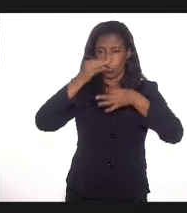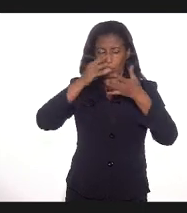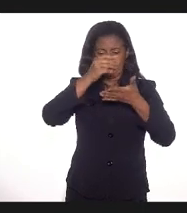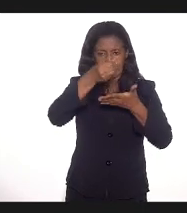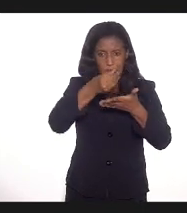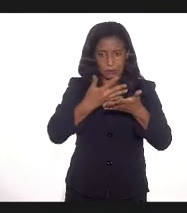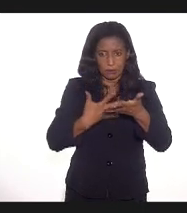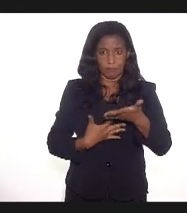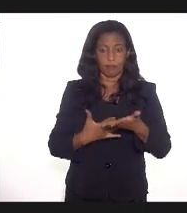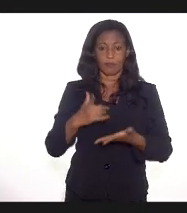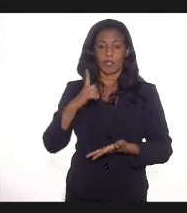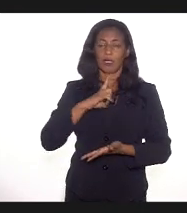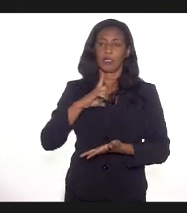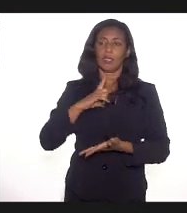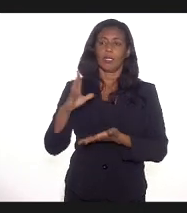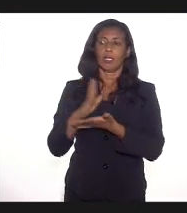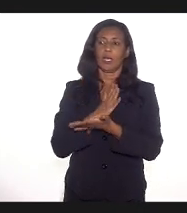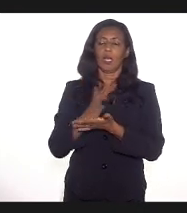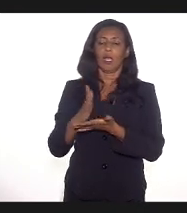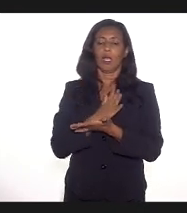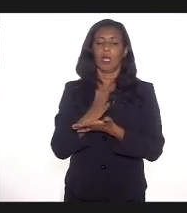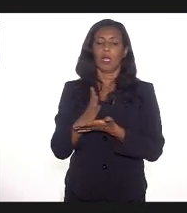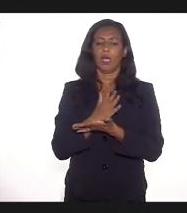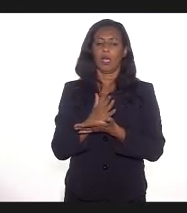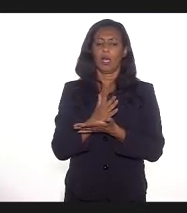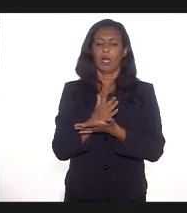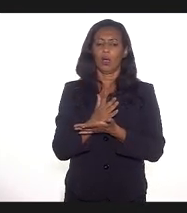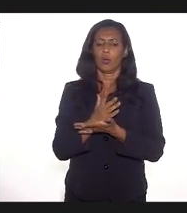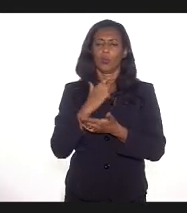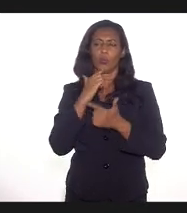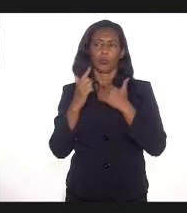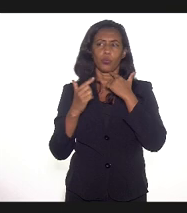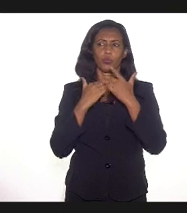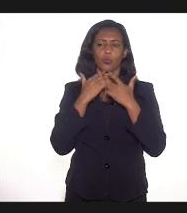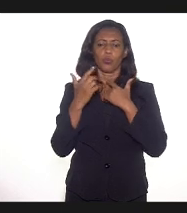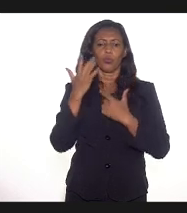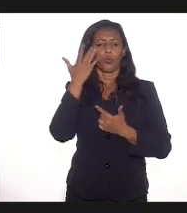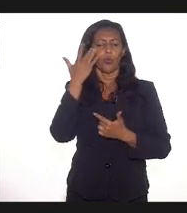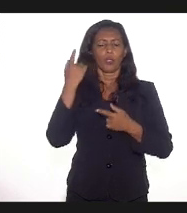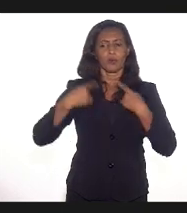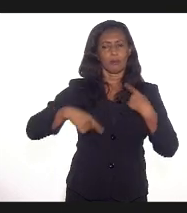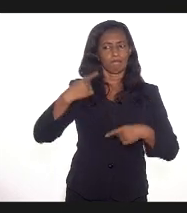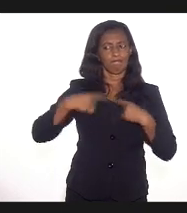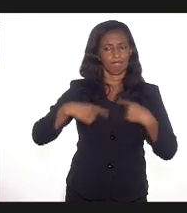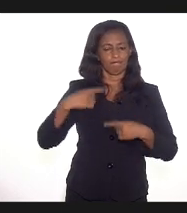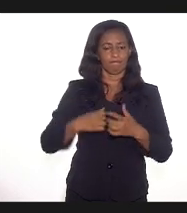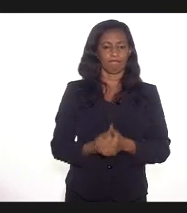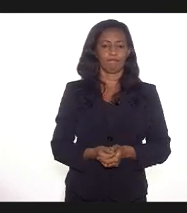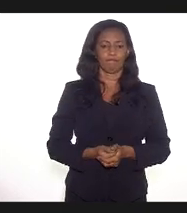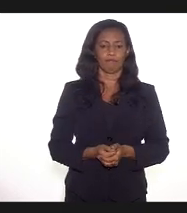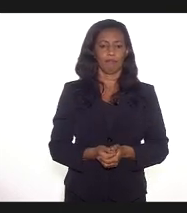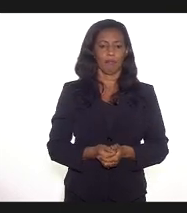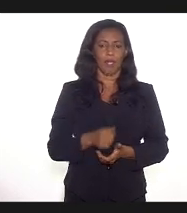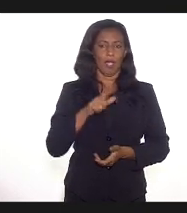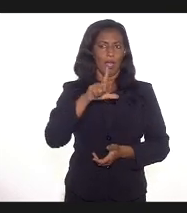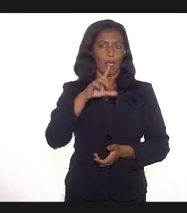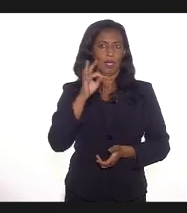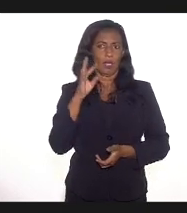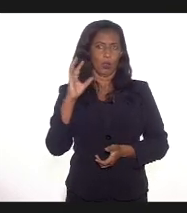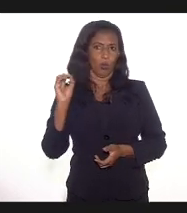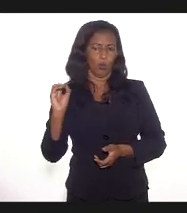a gente tem algumas dúvidas, eu acho que essa discussão em torno até da discussão da ETO